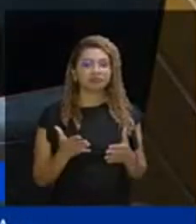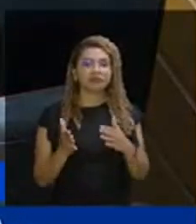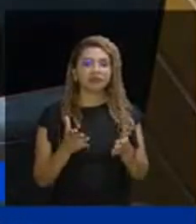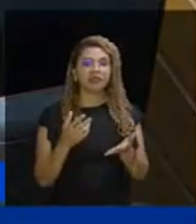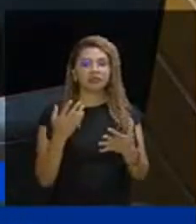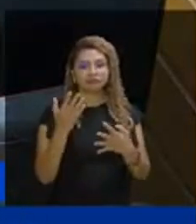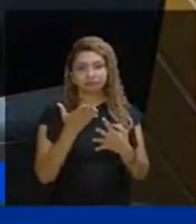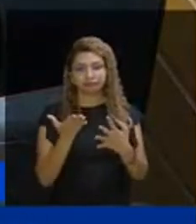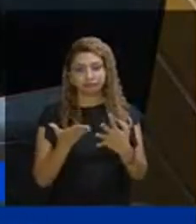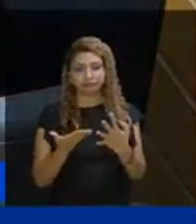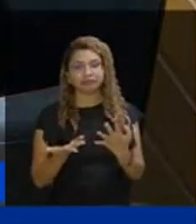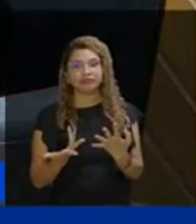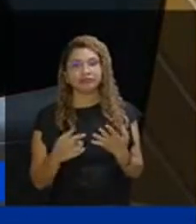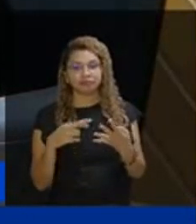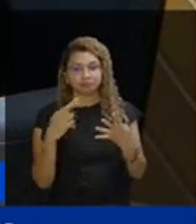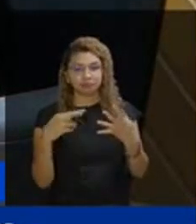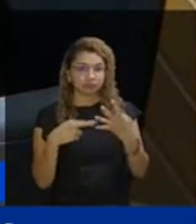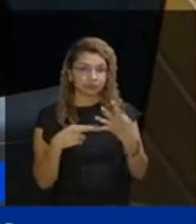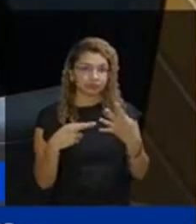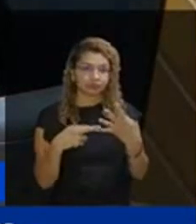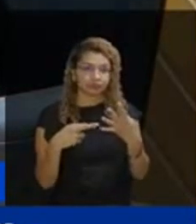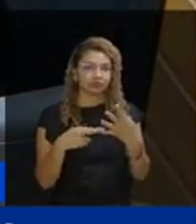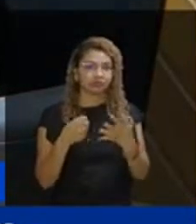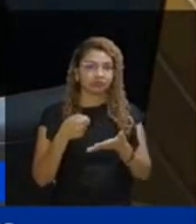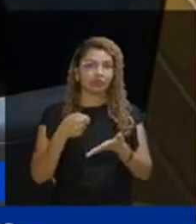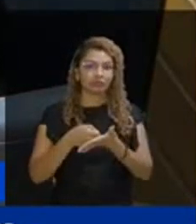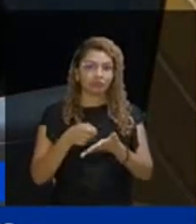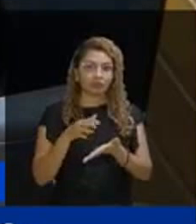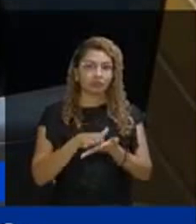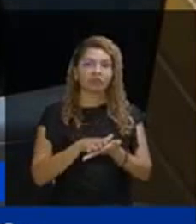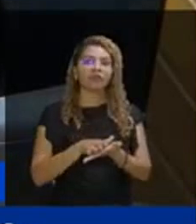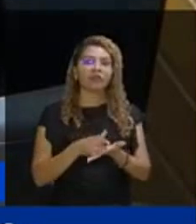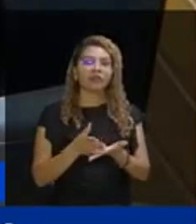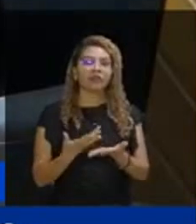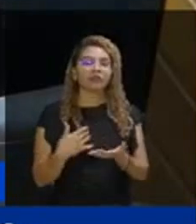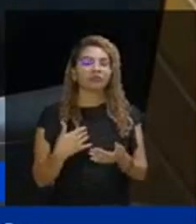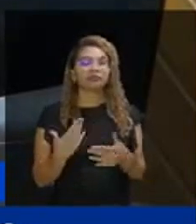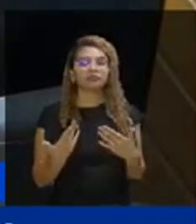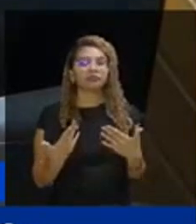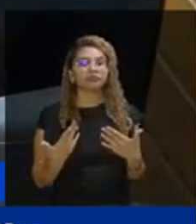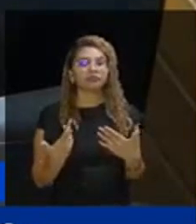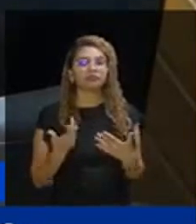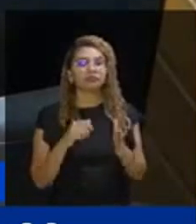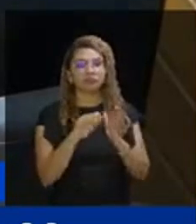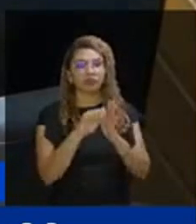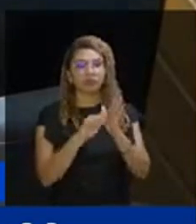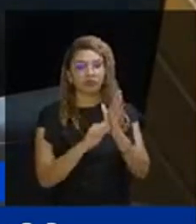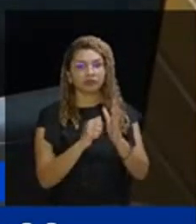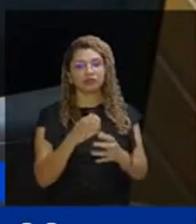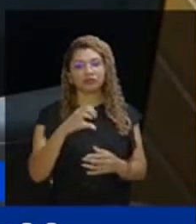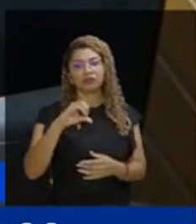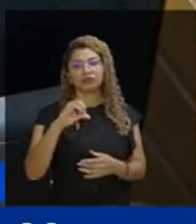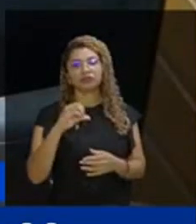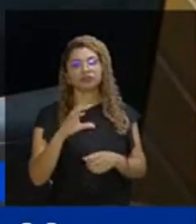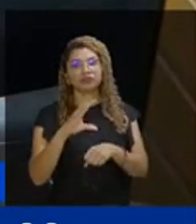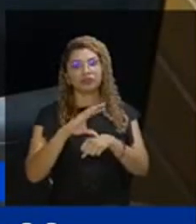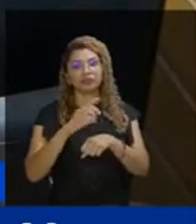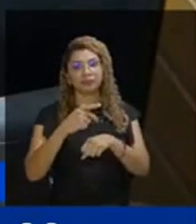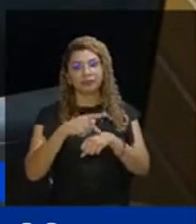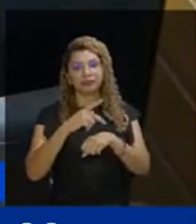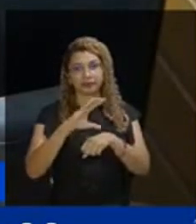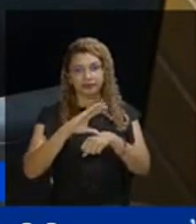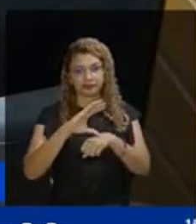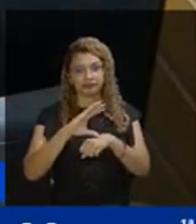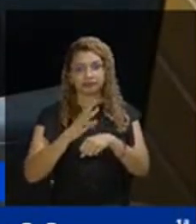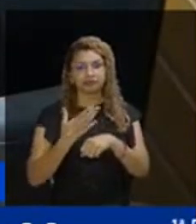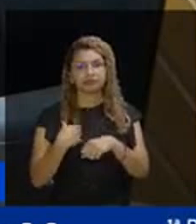parcelamento quanto à interposição do recurso, violou o princípio da não surpresa previsto no artigo 9º do CPC, bem como a